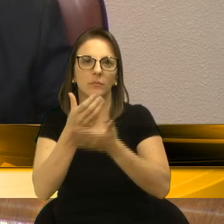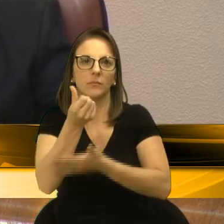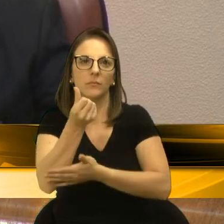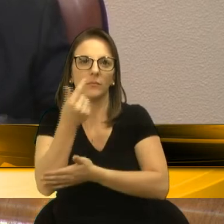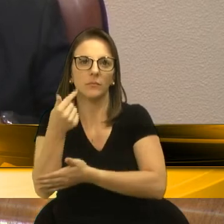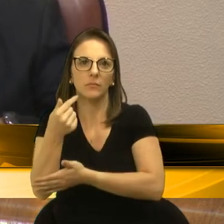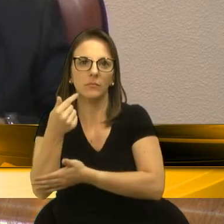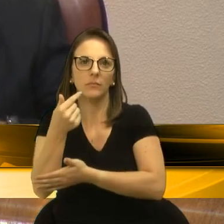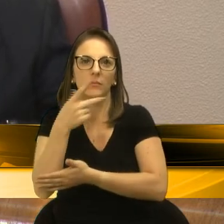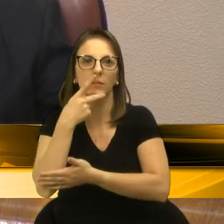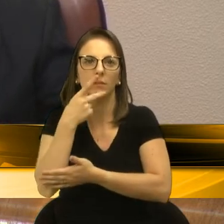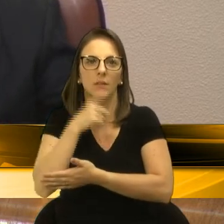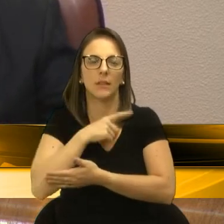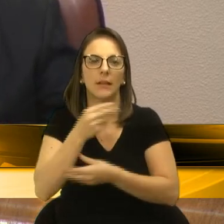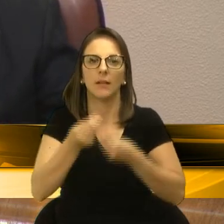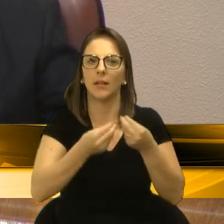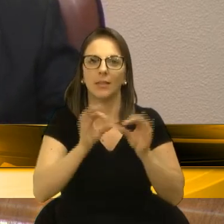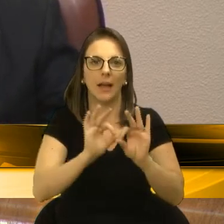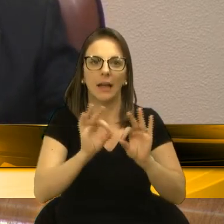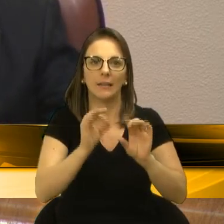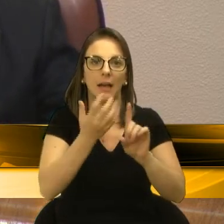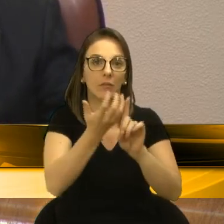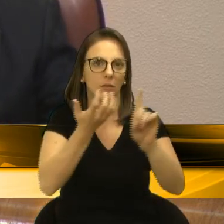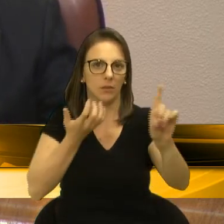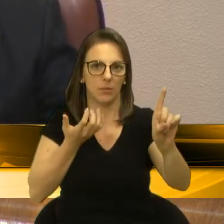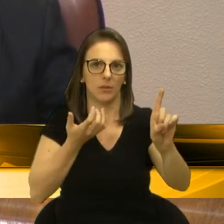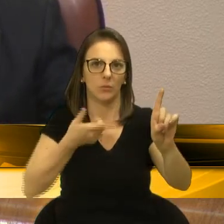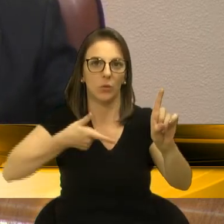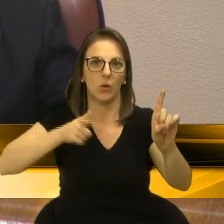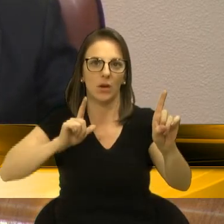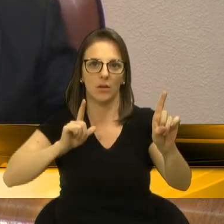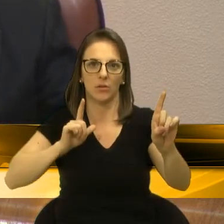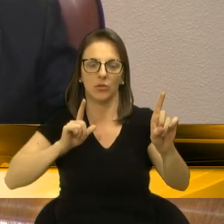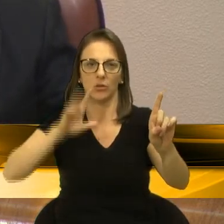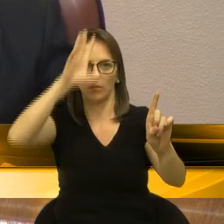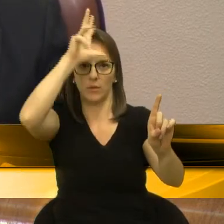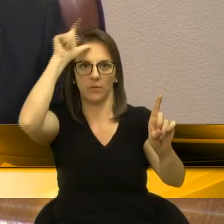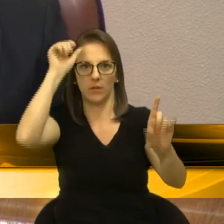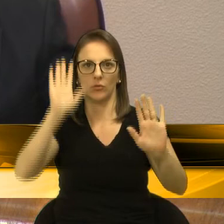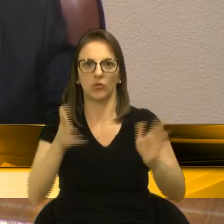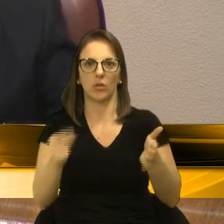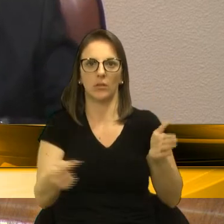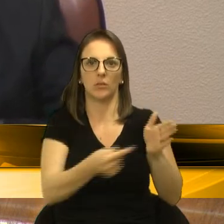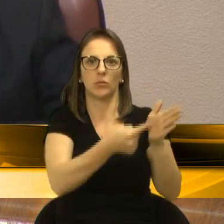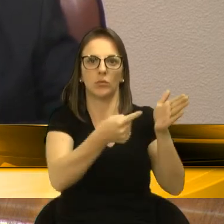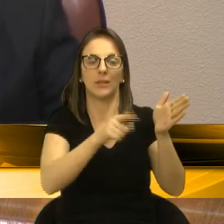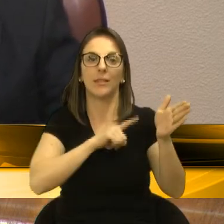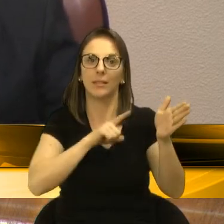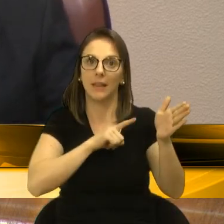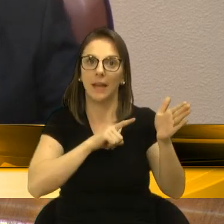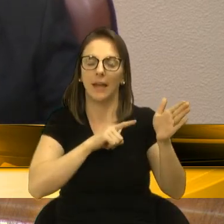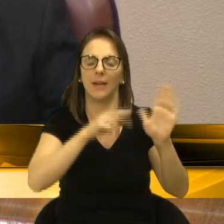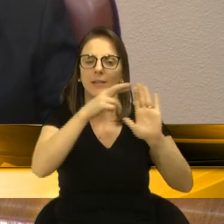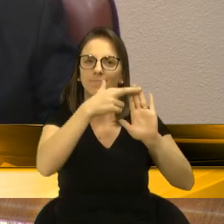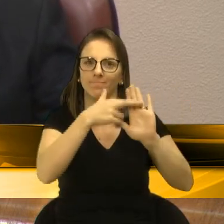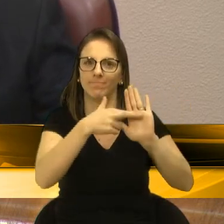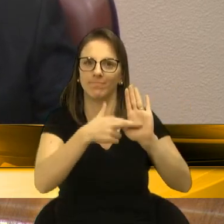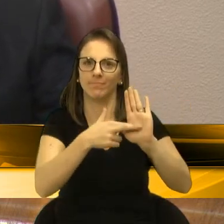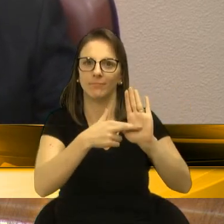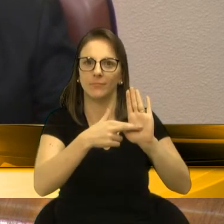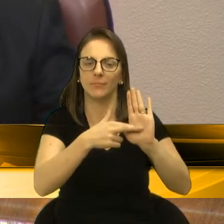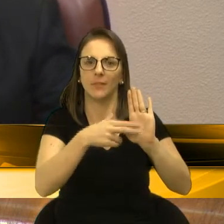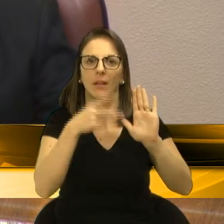201/1967 não prevê o afastamento liminar do prefeito denunciado. Existe uma súmula vinculante em que